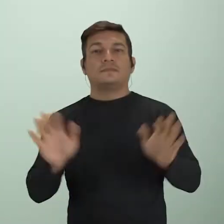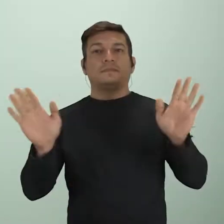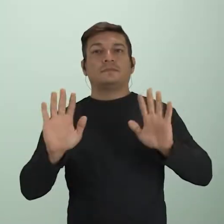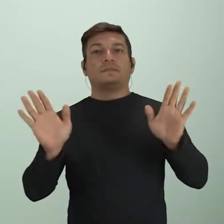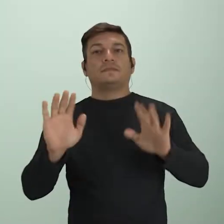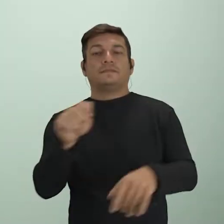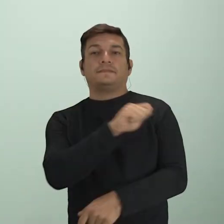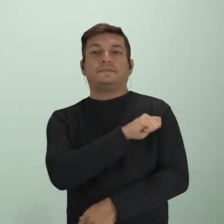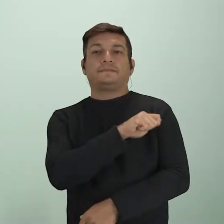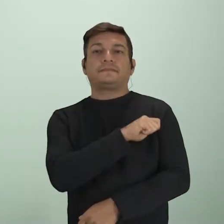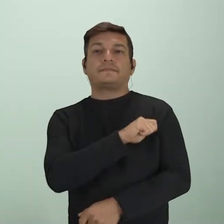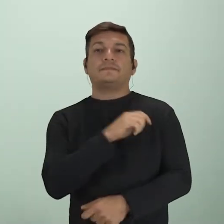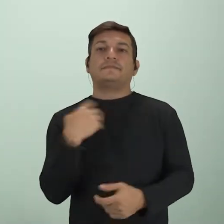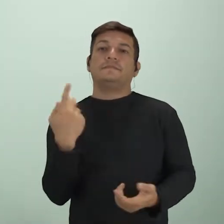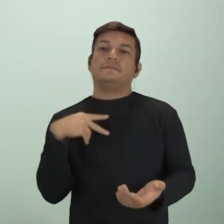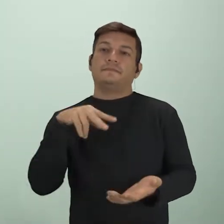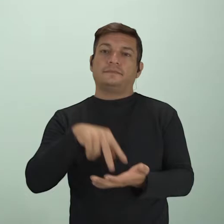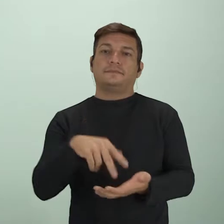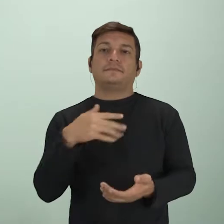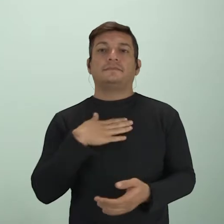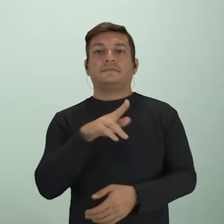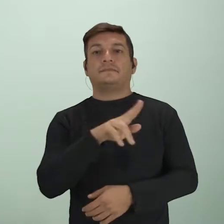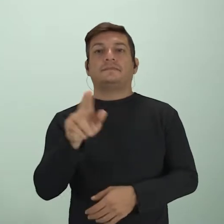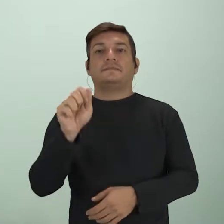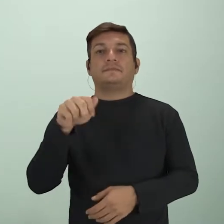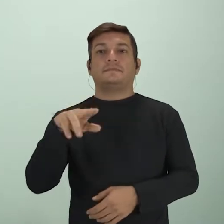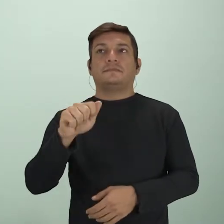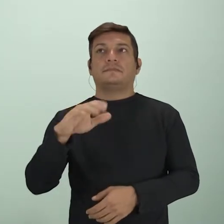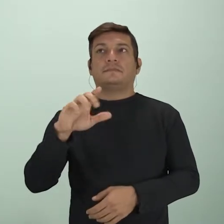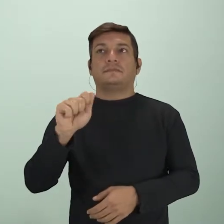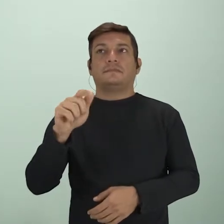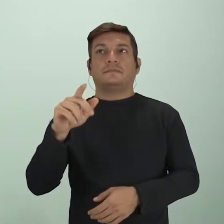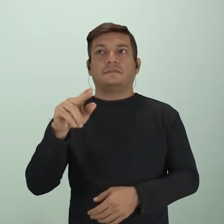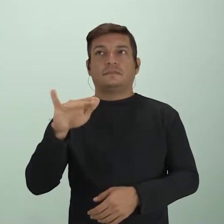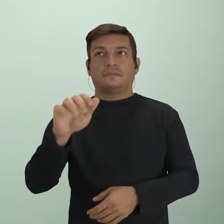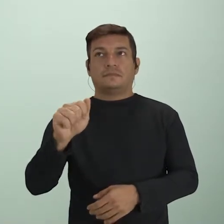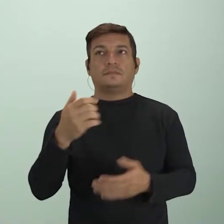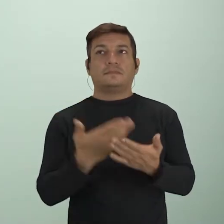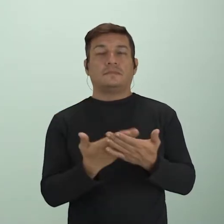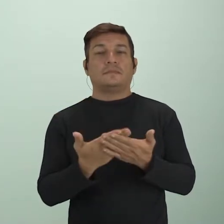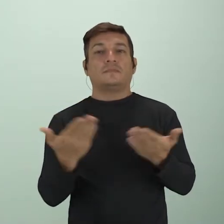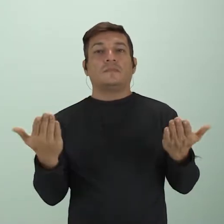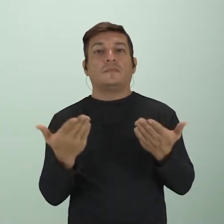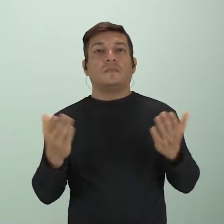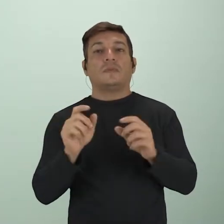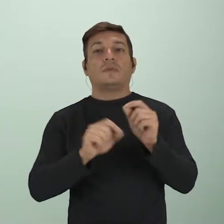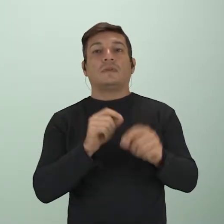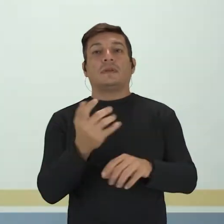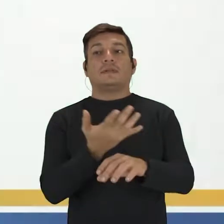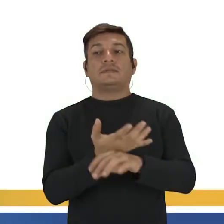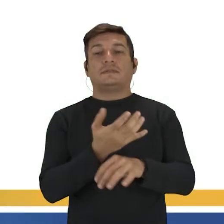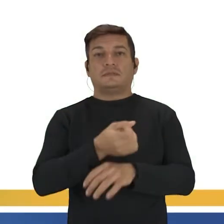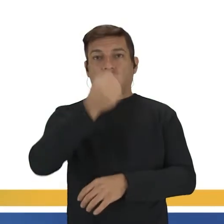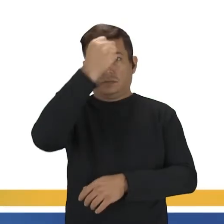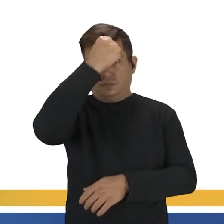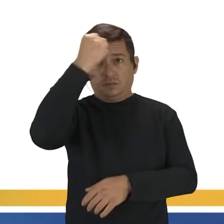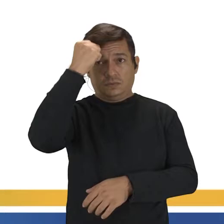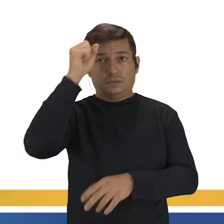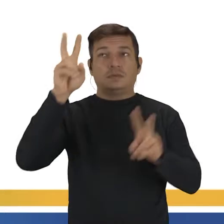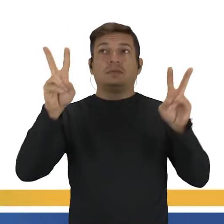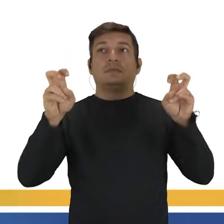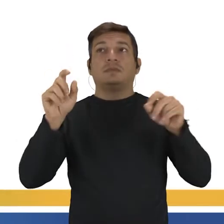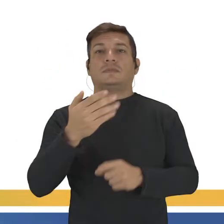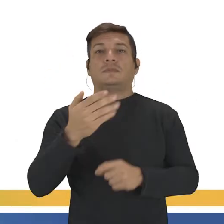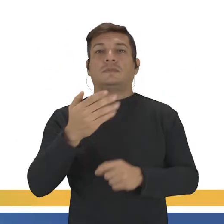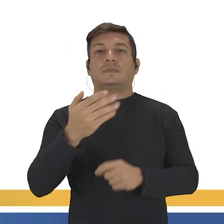Olá, pessoal! Estamos aqui de novo, meu nome é Ana Cláudia, né? E a nossa aula de Sociologia. O tema de hoje, né,